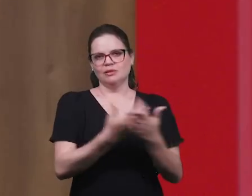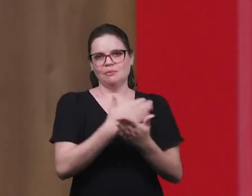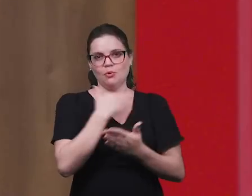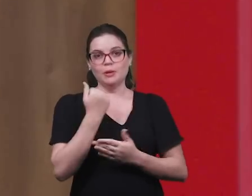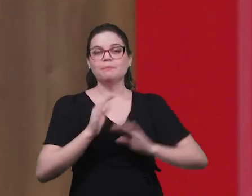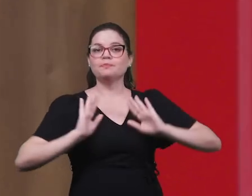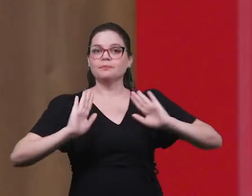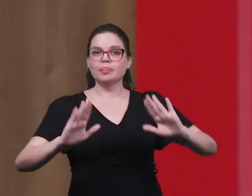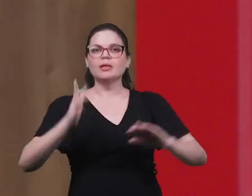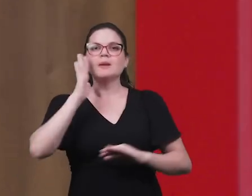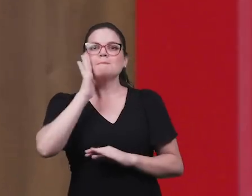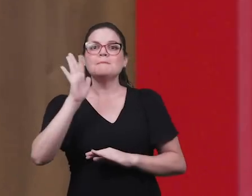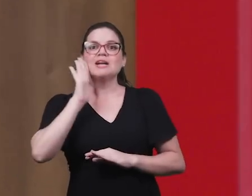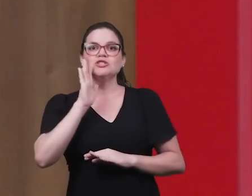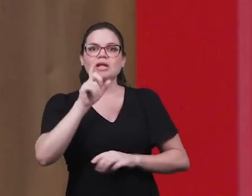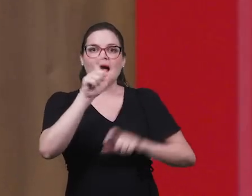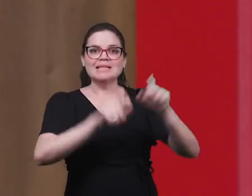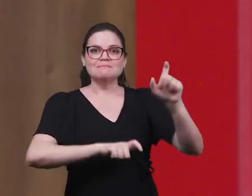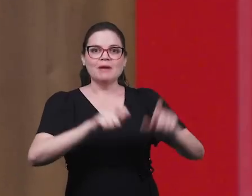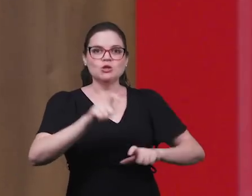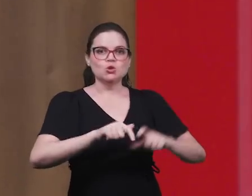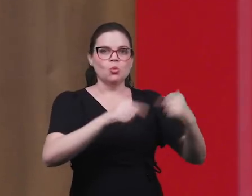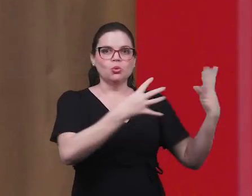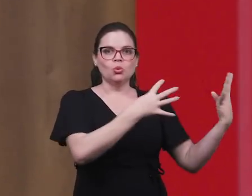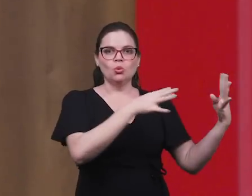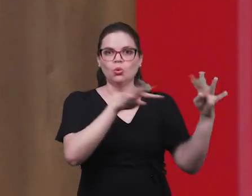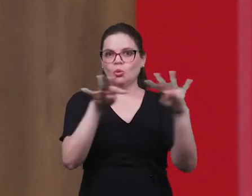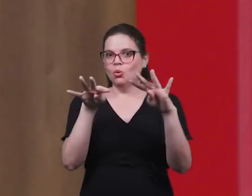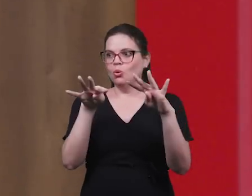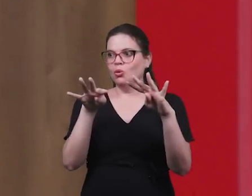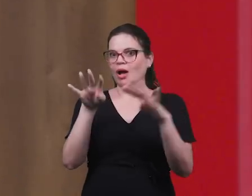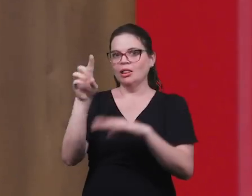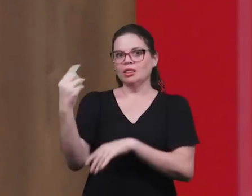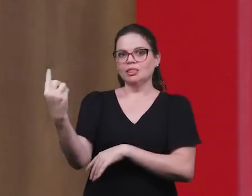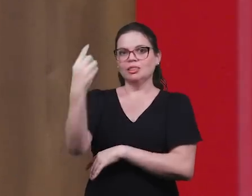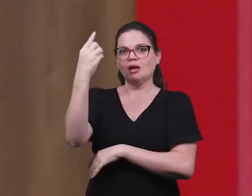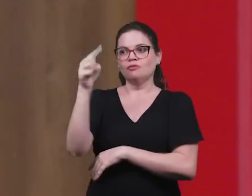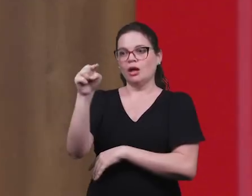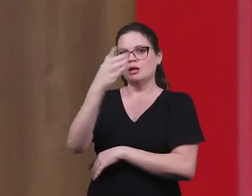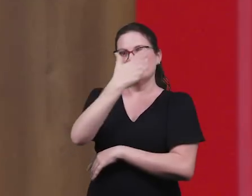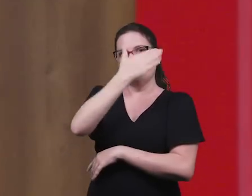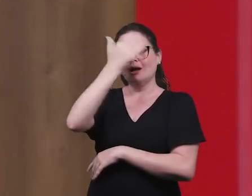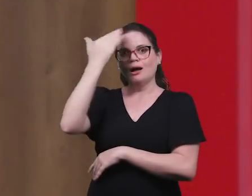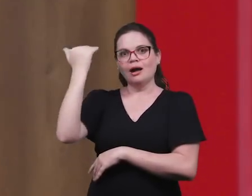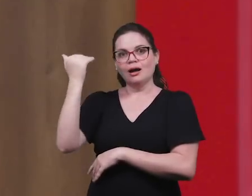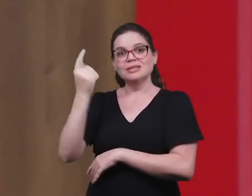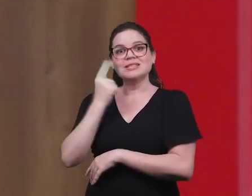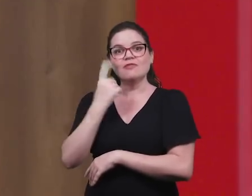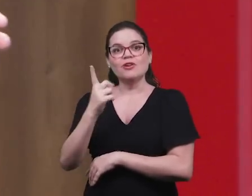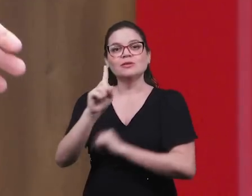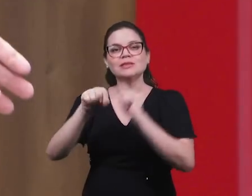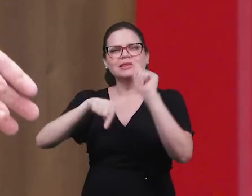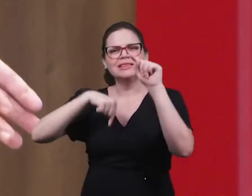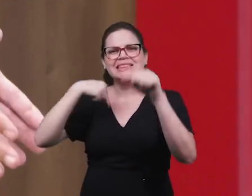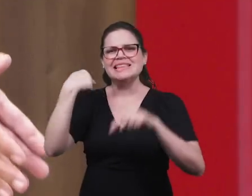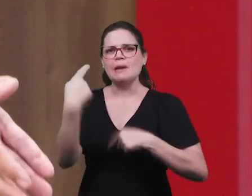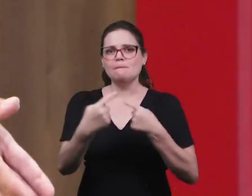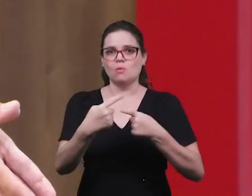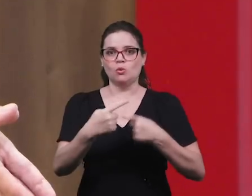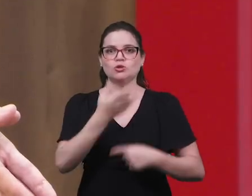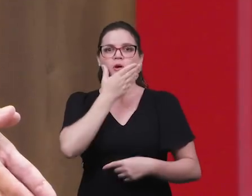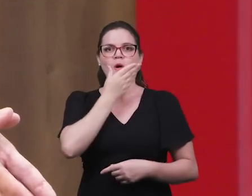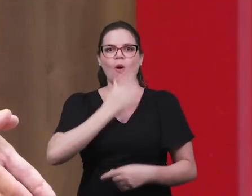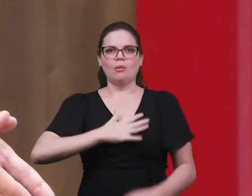Saul vendo a postura de Davi, a sabedoria de Davi, ao ponto de que o general de